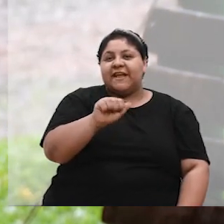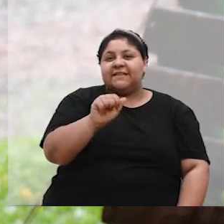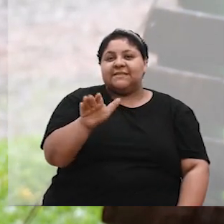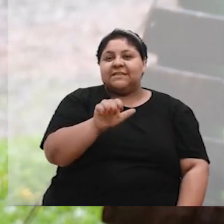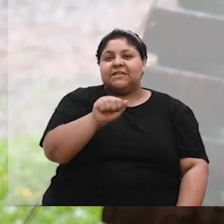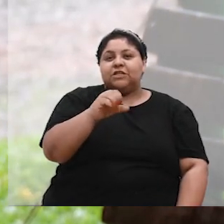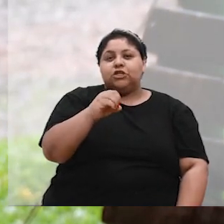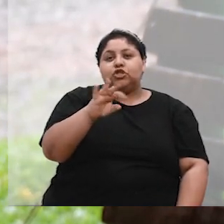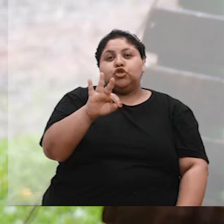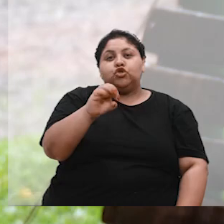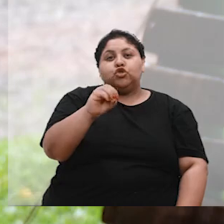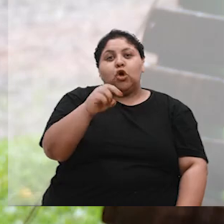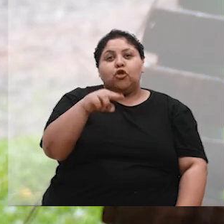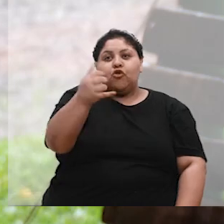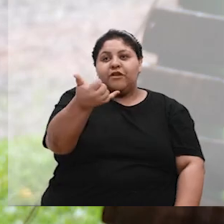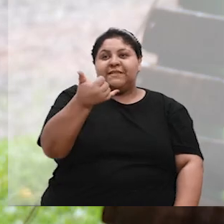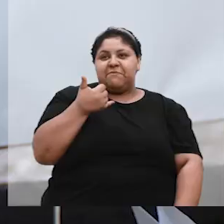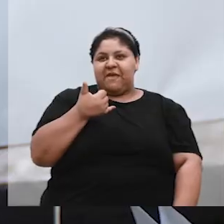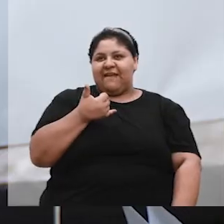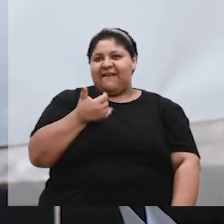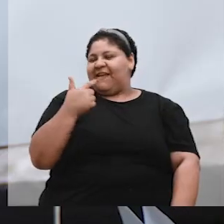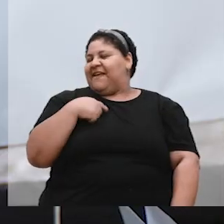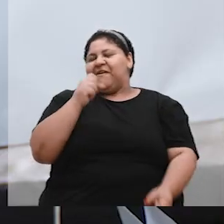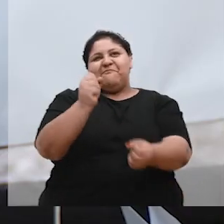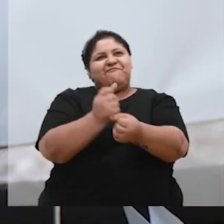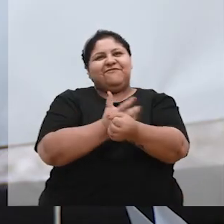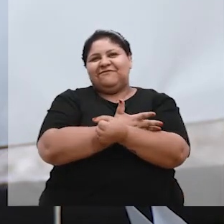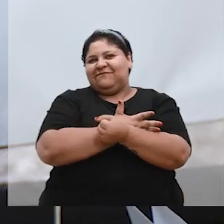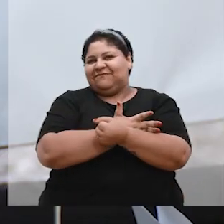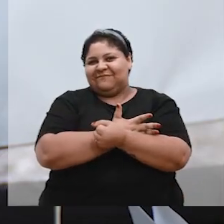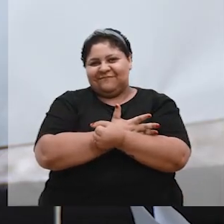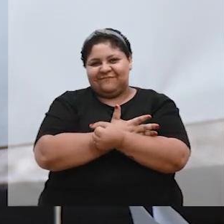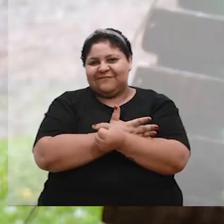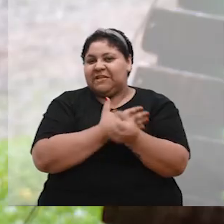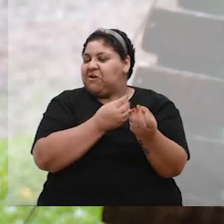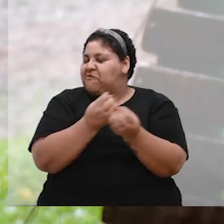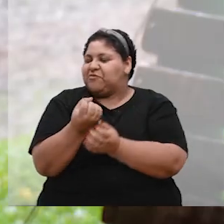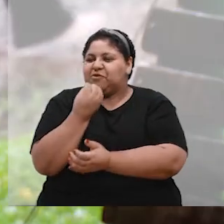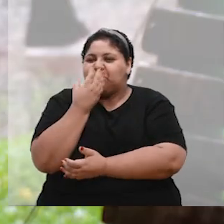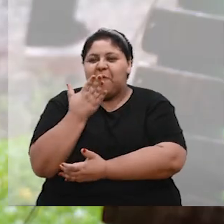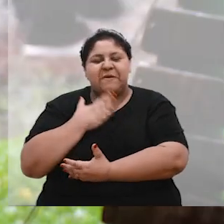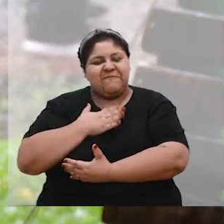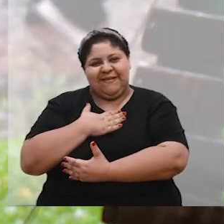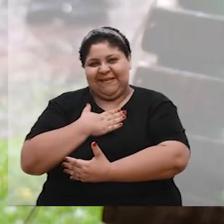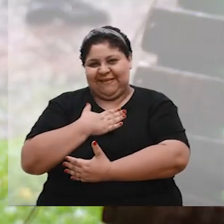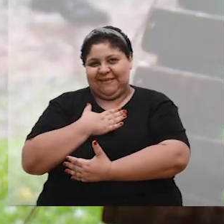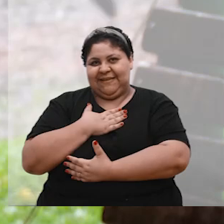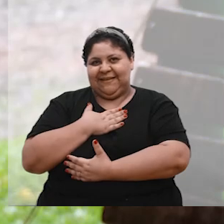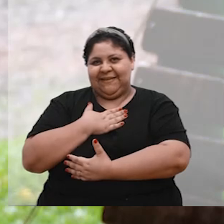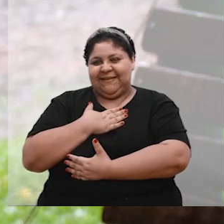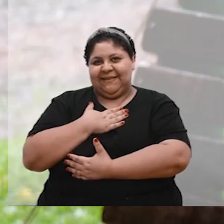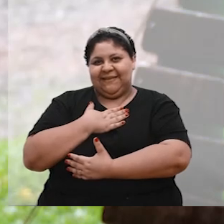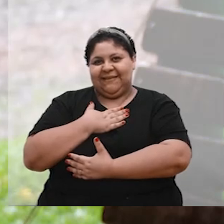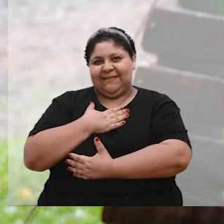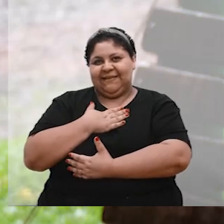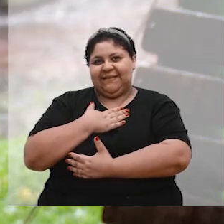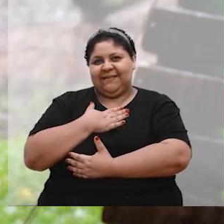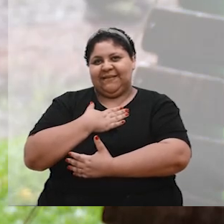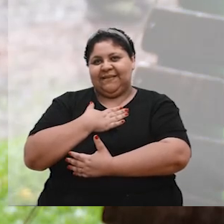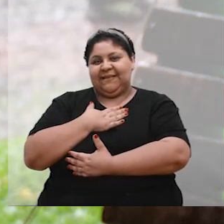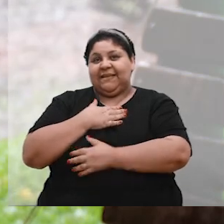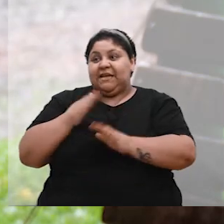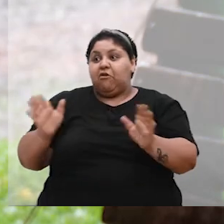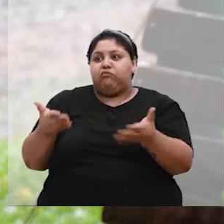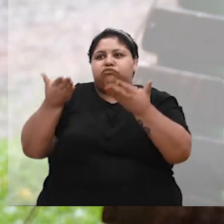me deram a notícia. Aí eu fiquei muito emocionada, foi muito bom para mim e me impulsionou,